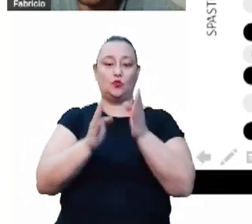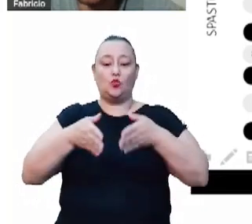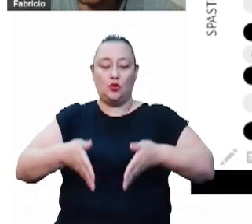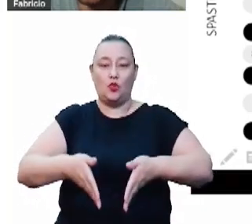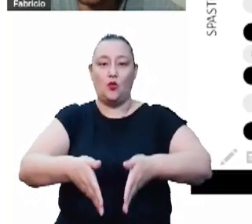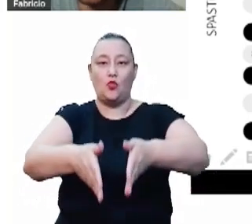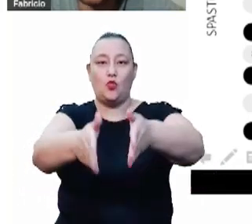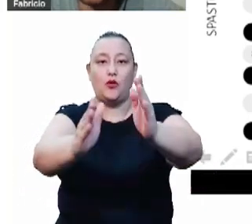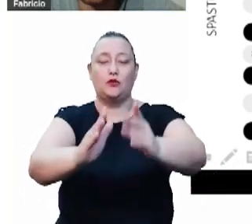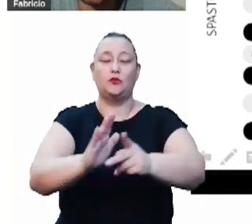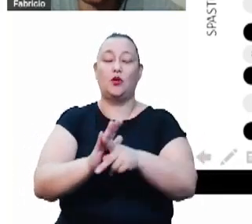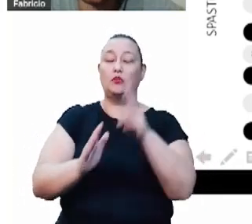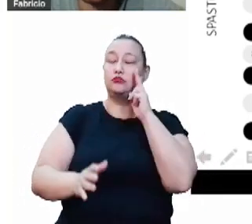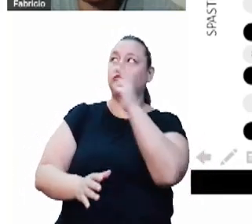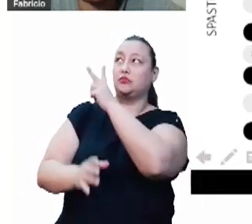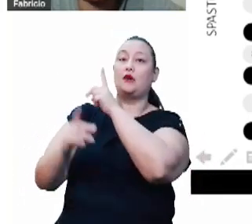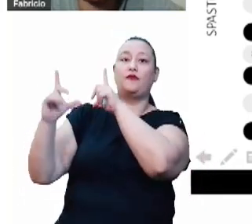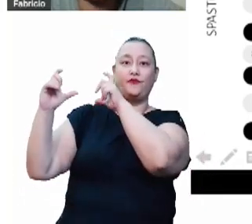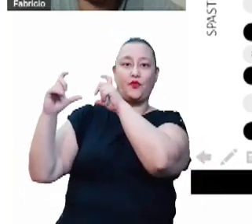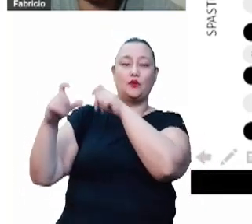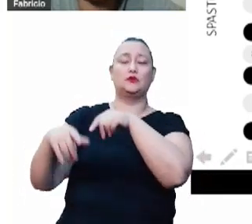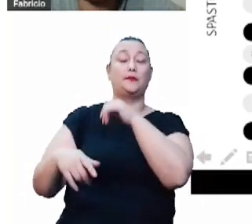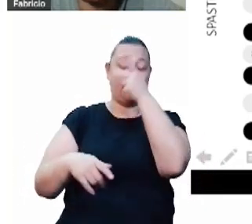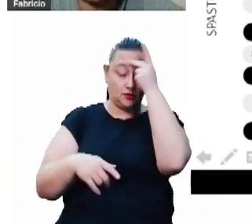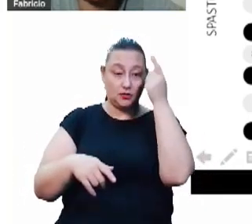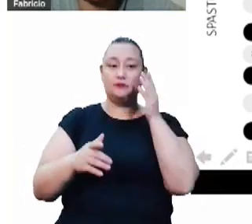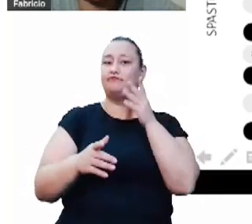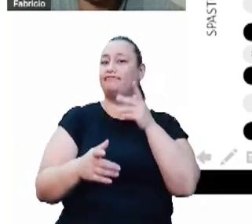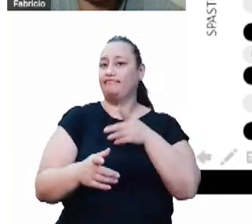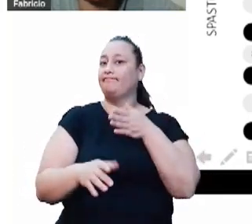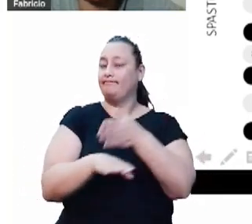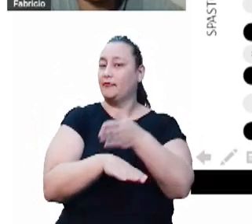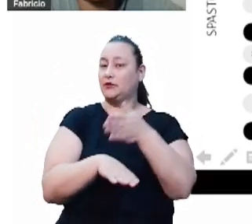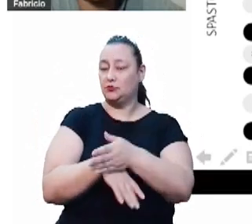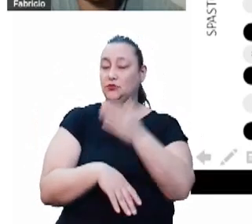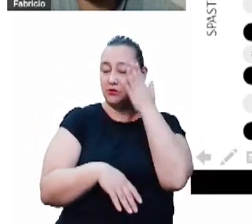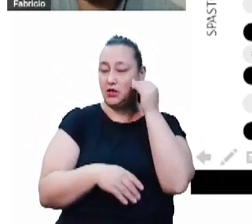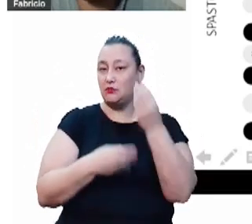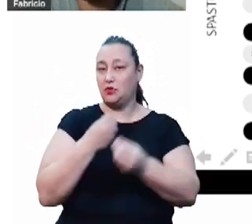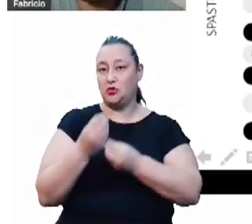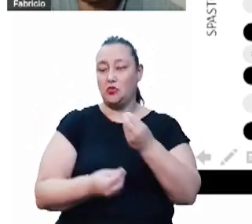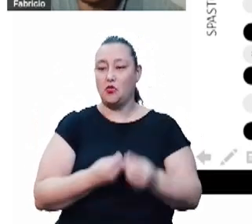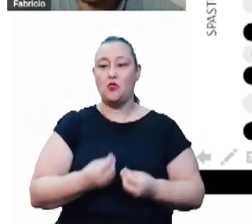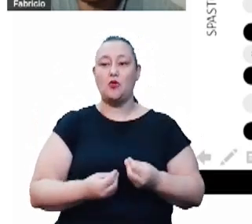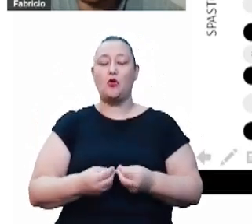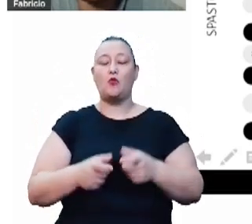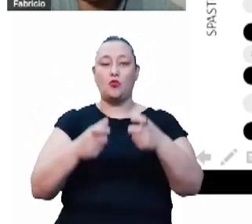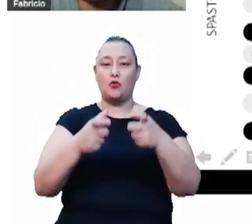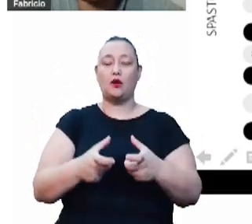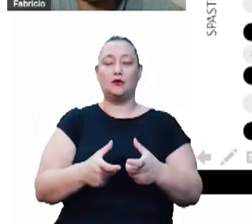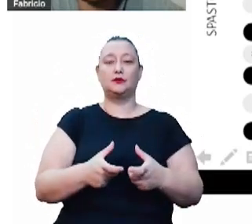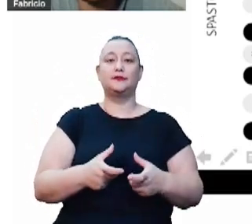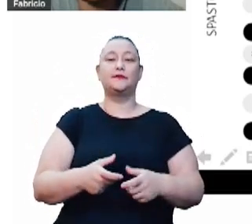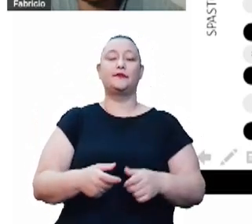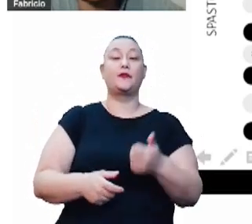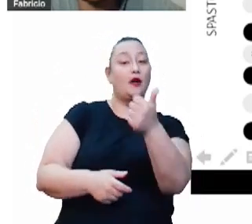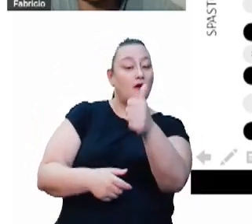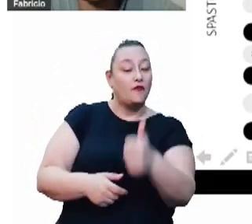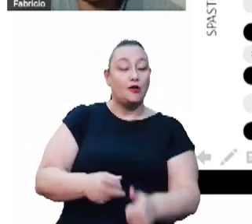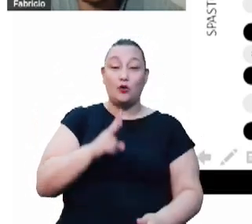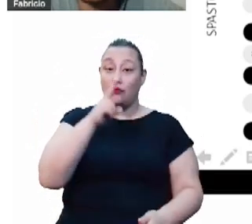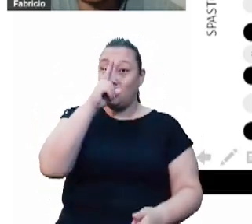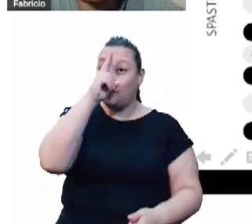de pesquisa que a gente tem, quem participou do estudo sabe como é o local. A gente avaliou a